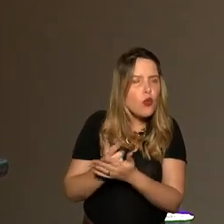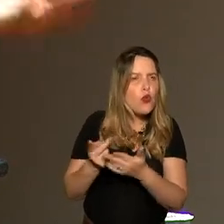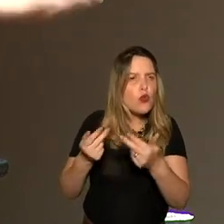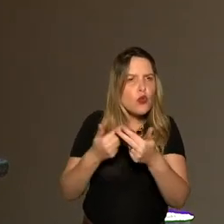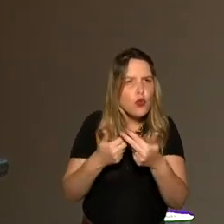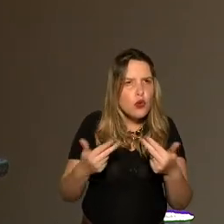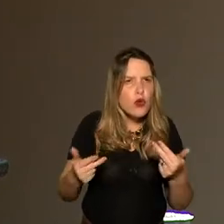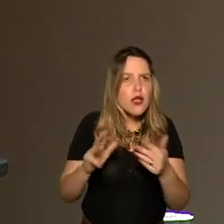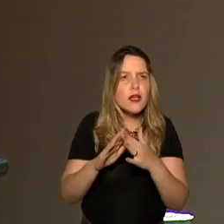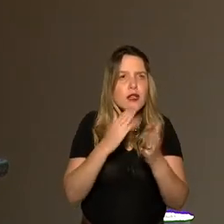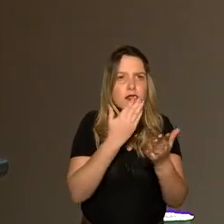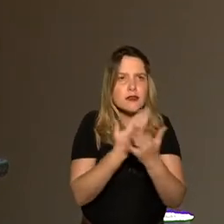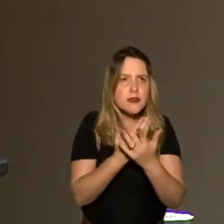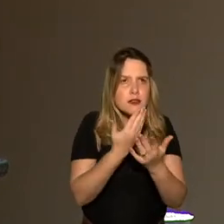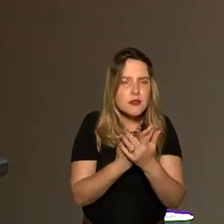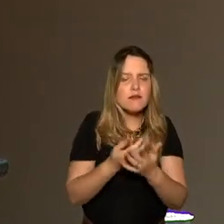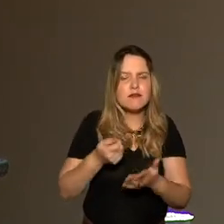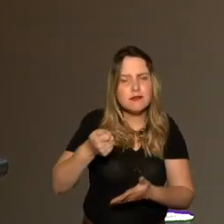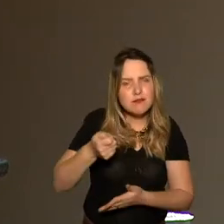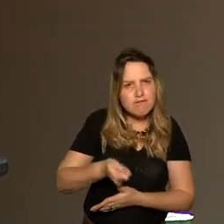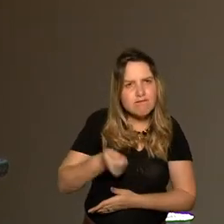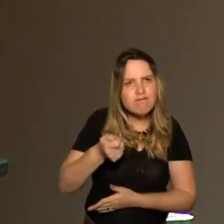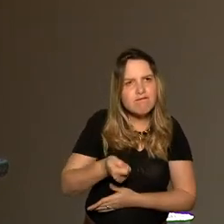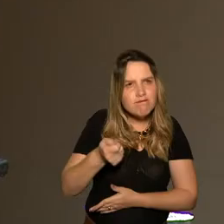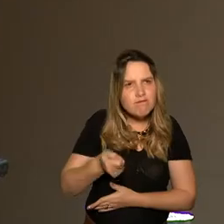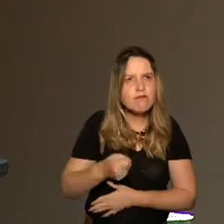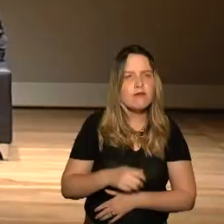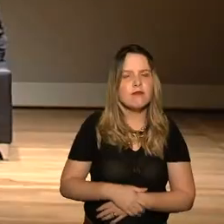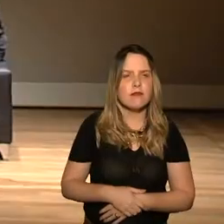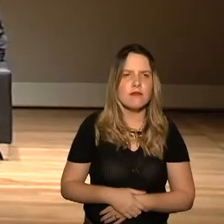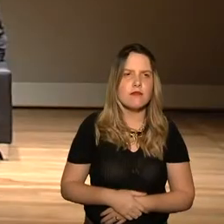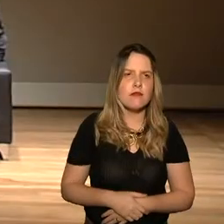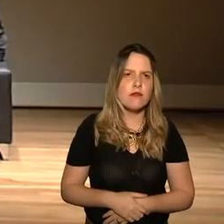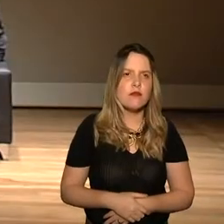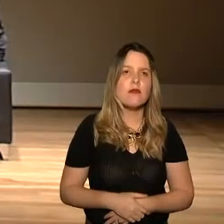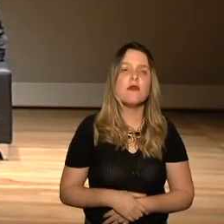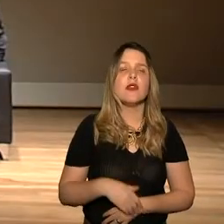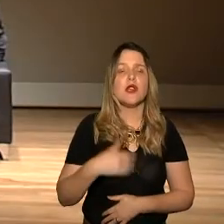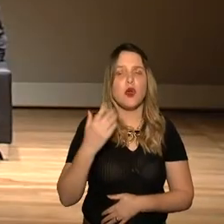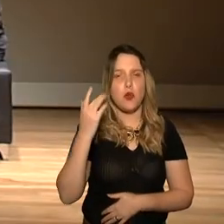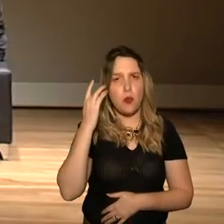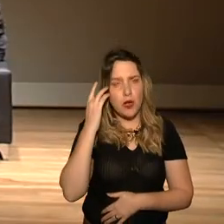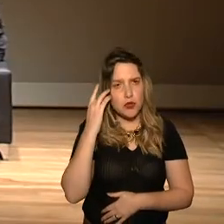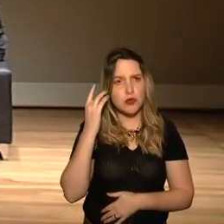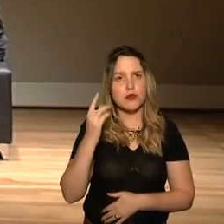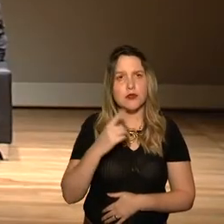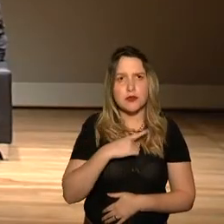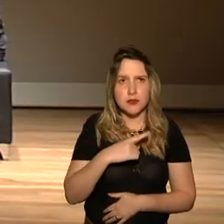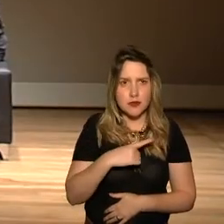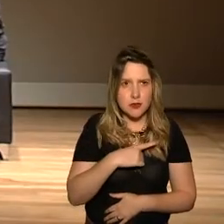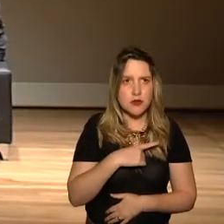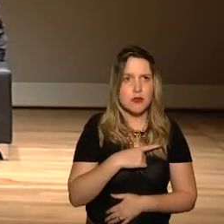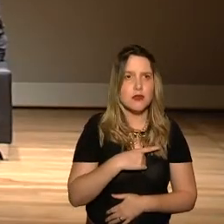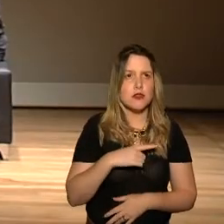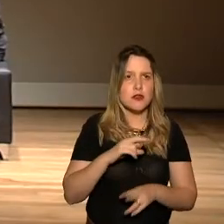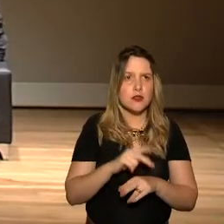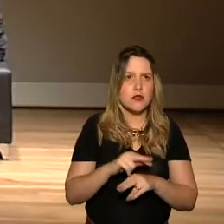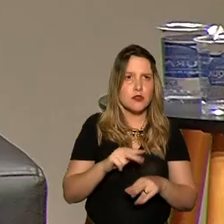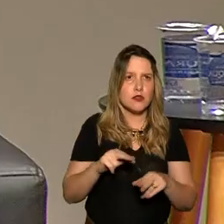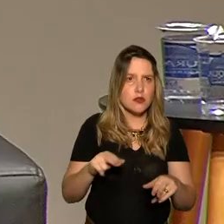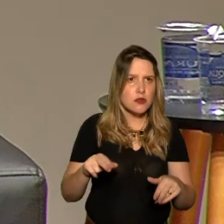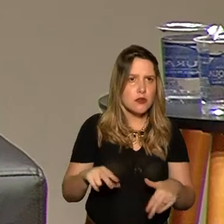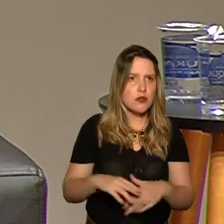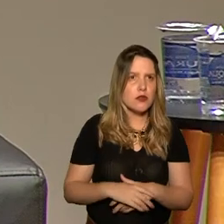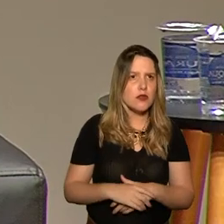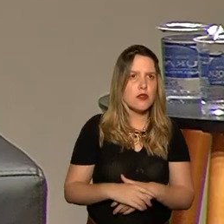a escola entra também né sim eu acho que um termo chave é território de pensar então